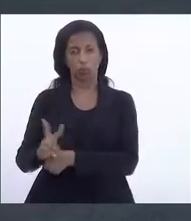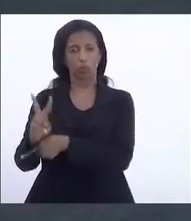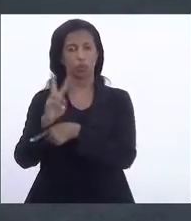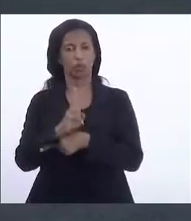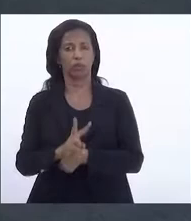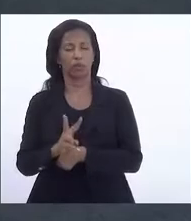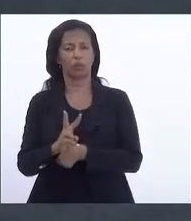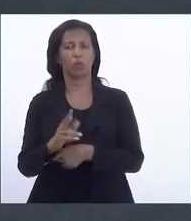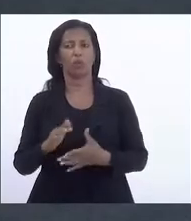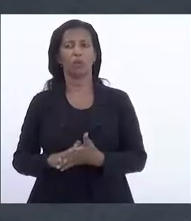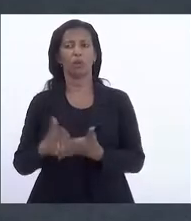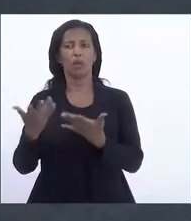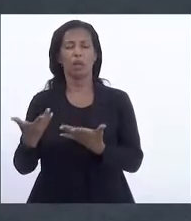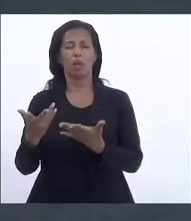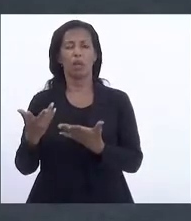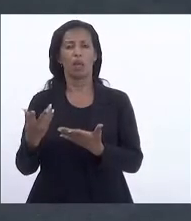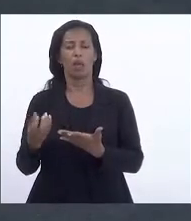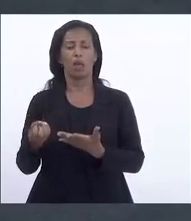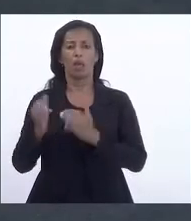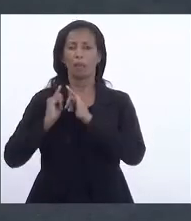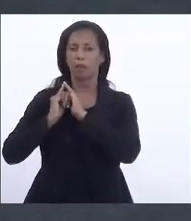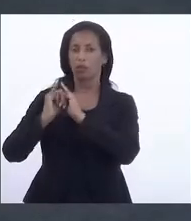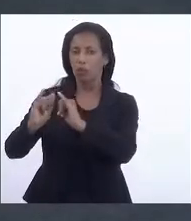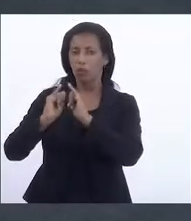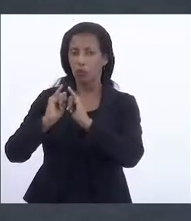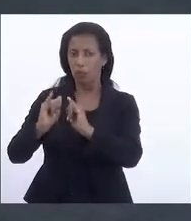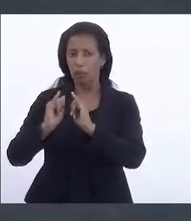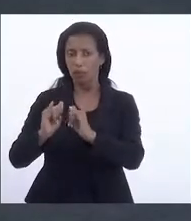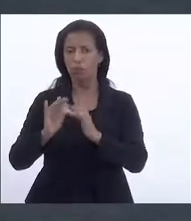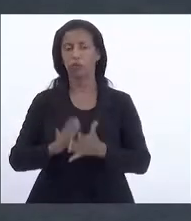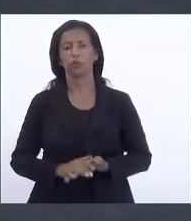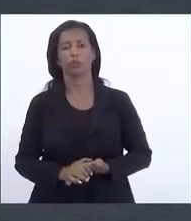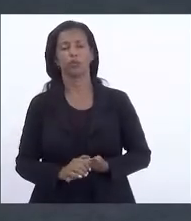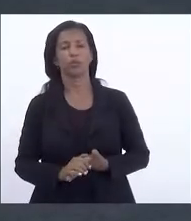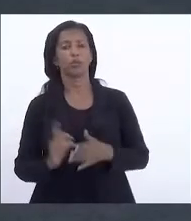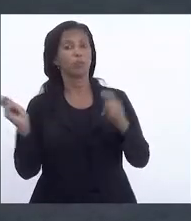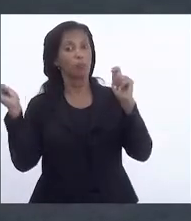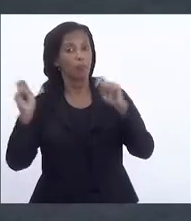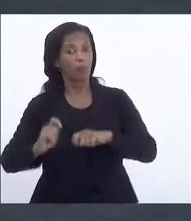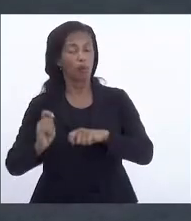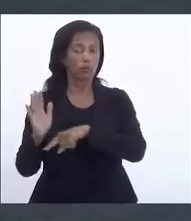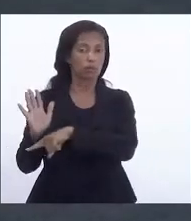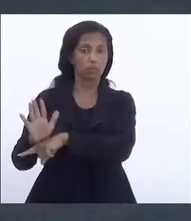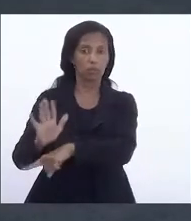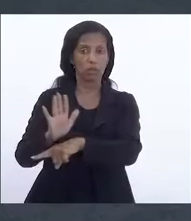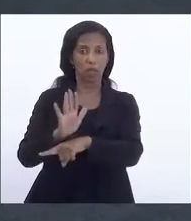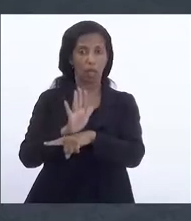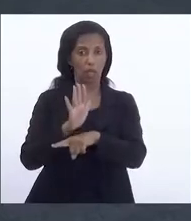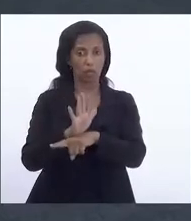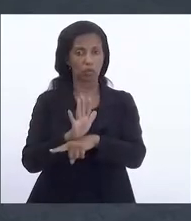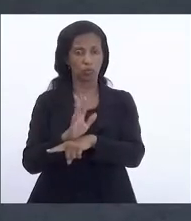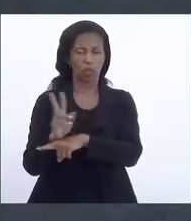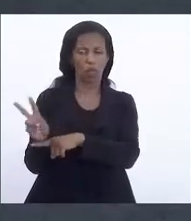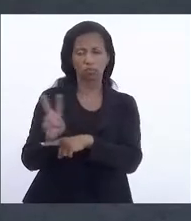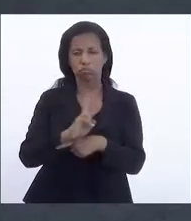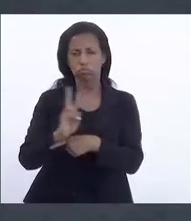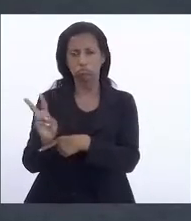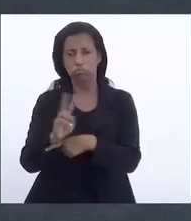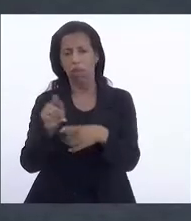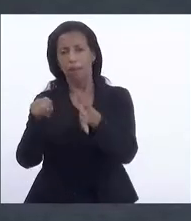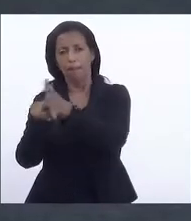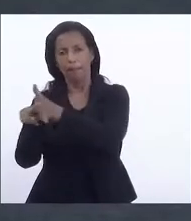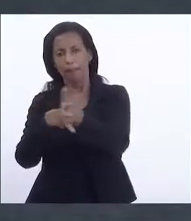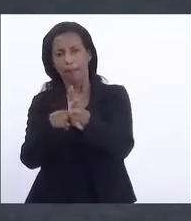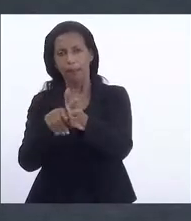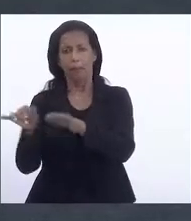Religioso é para fornecer dados, informações que possam auxiliar no monitoramento e também